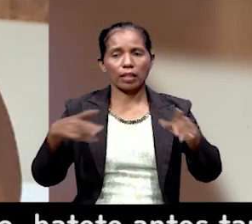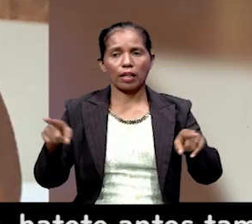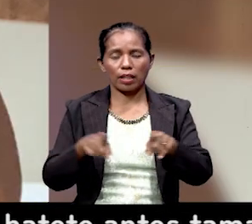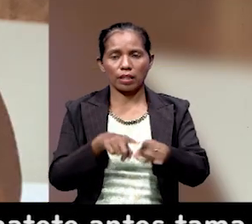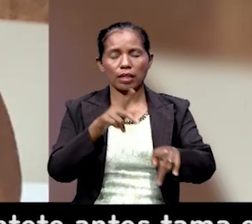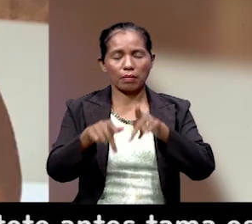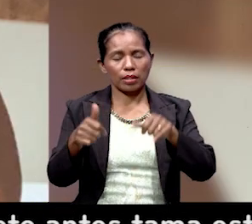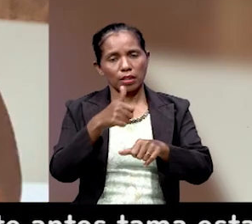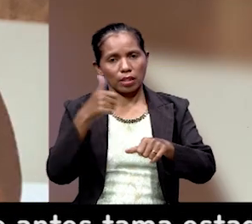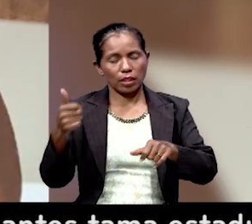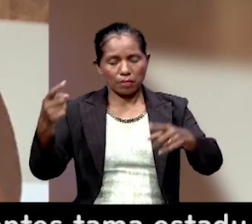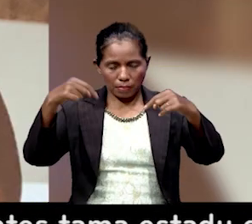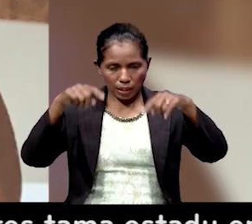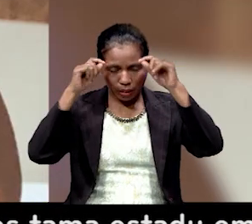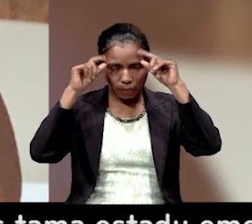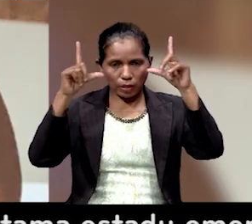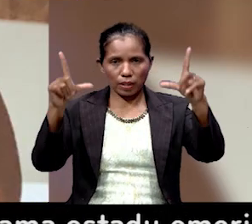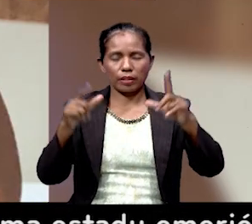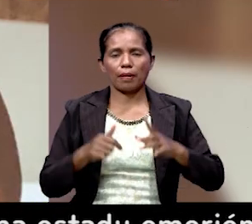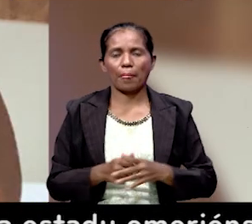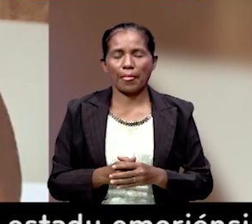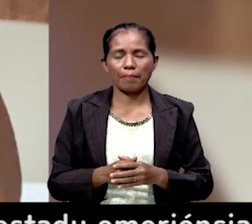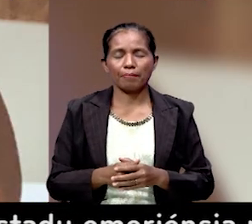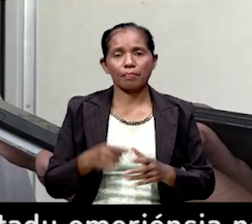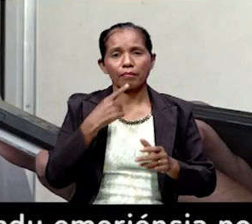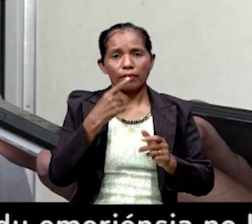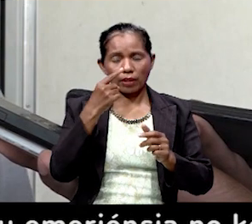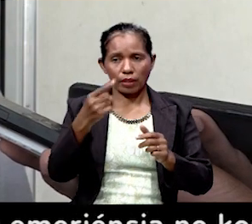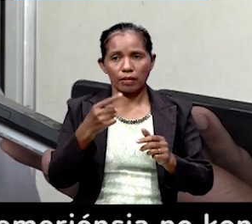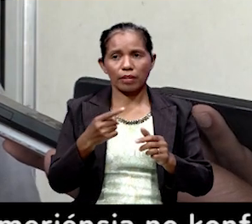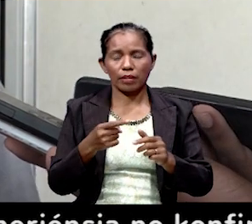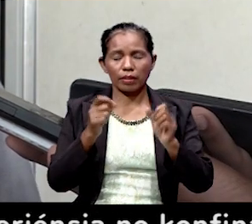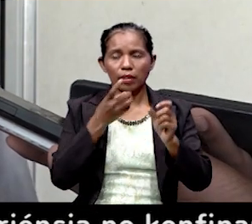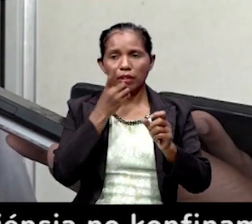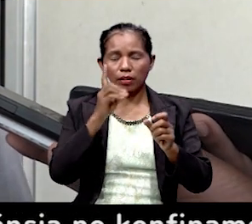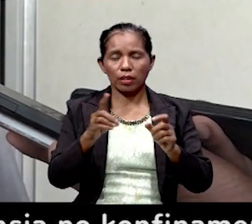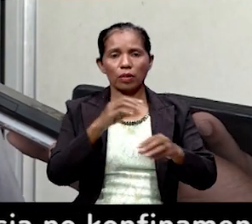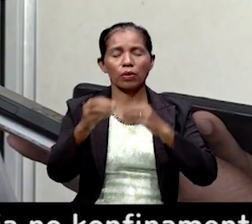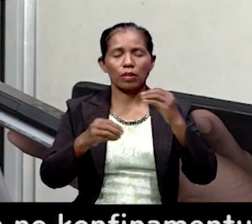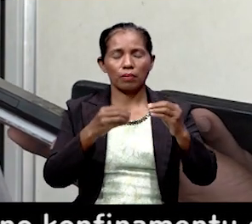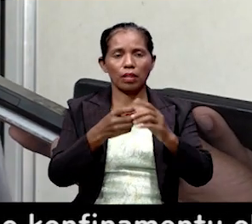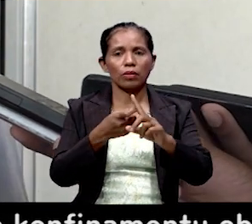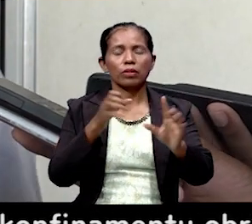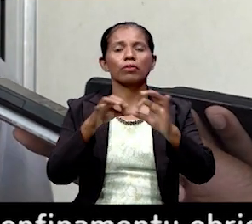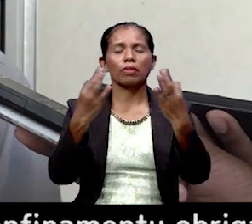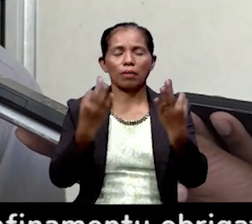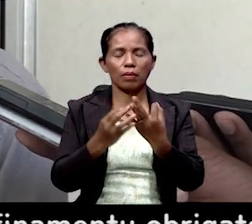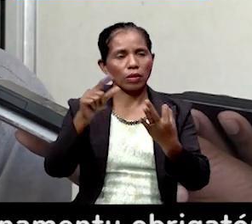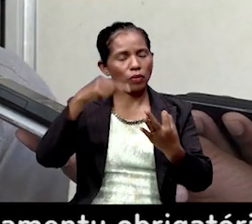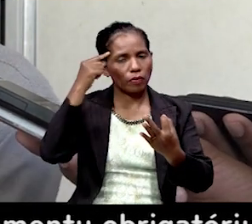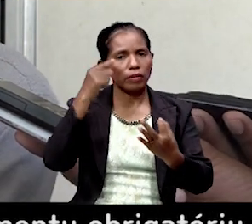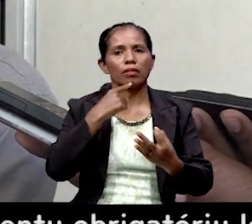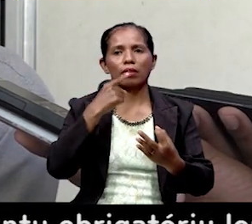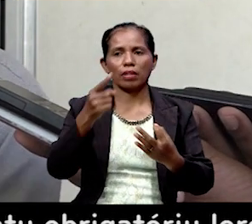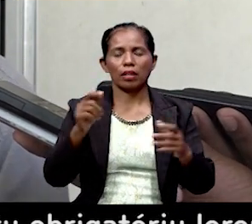cidadão selo, bem irato e a Timor-Leste. Patrocínio Fernandes, ato declaração, ne relaciona ao acto susi família governante balum, ne